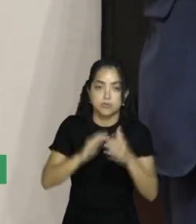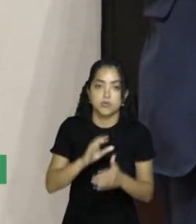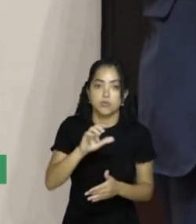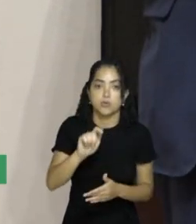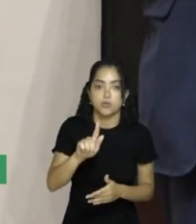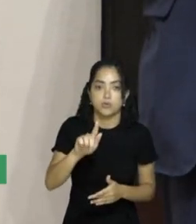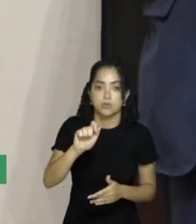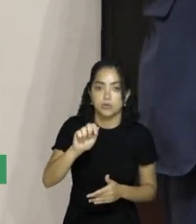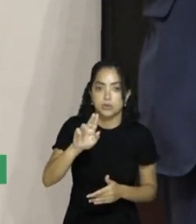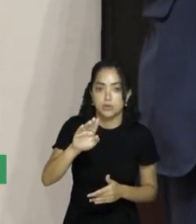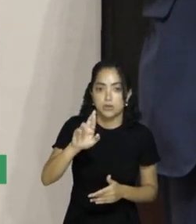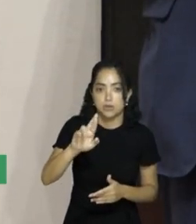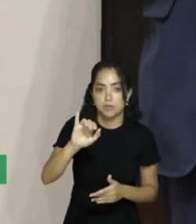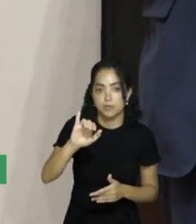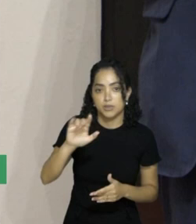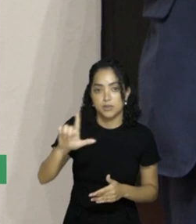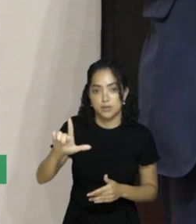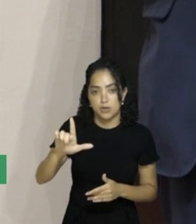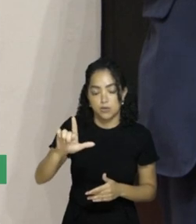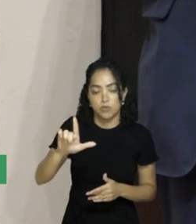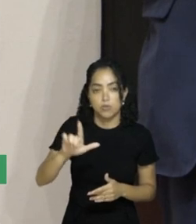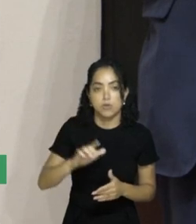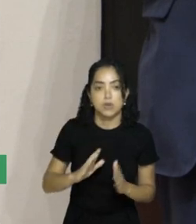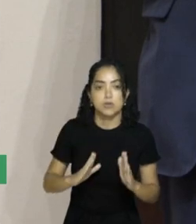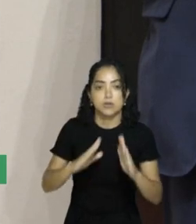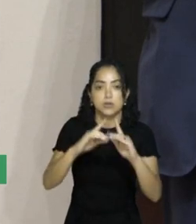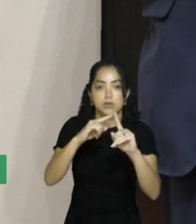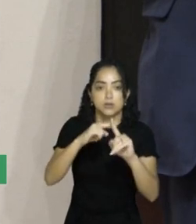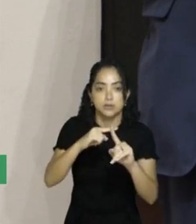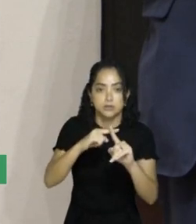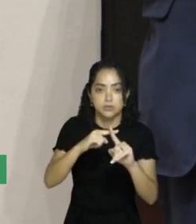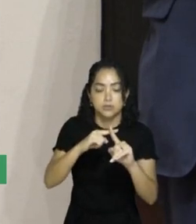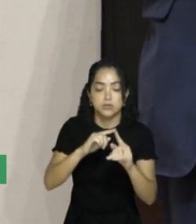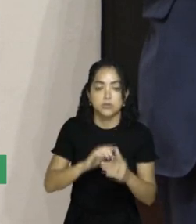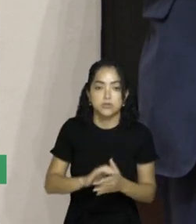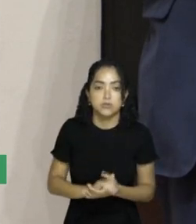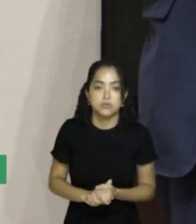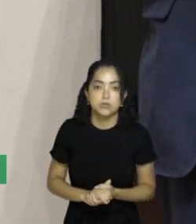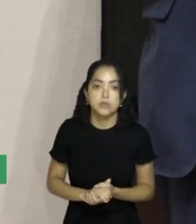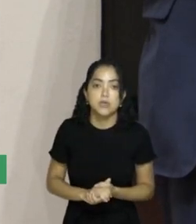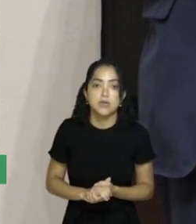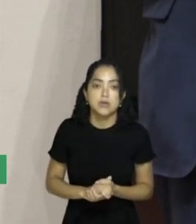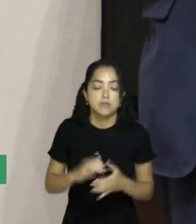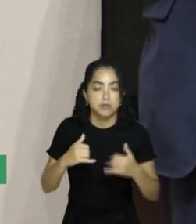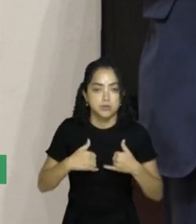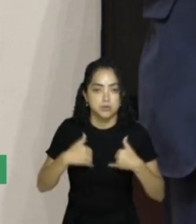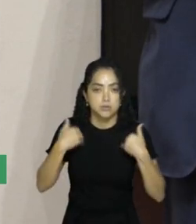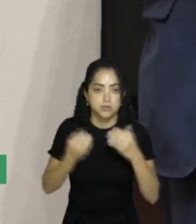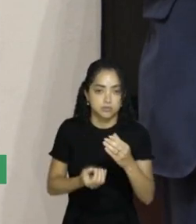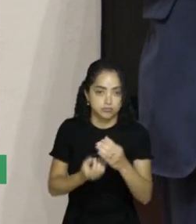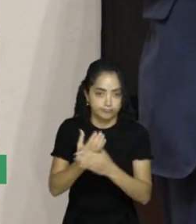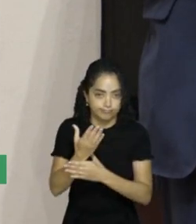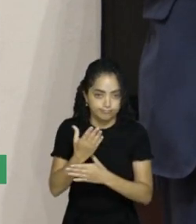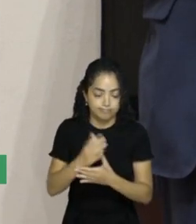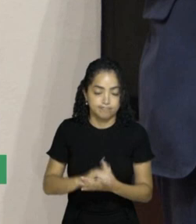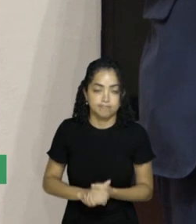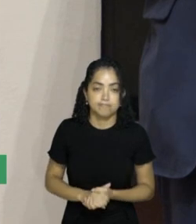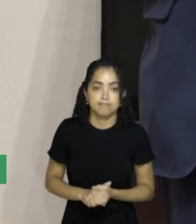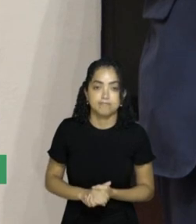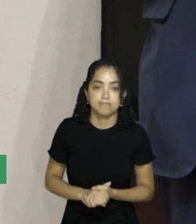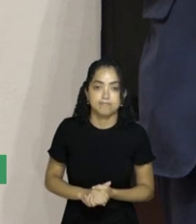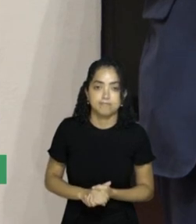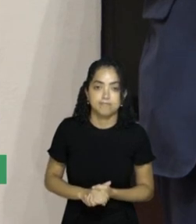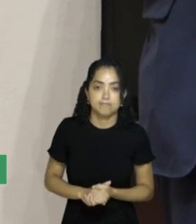Guimarães Rocha da Igreja Renascer em Cristo pela passagem do aniversário de fundação da referida entidade em discussão